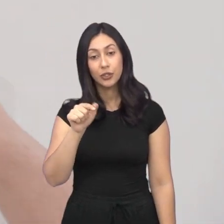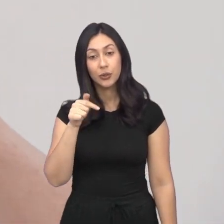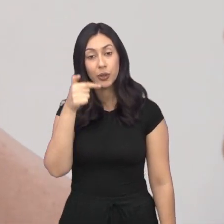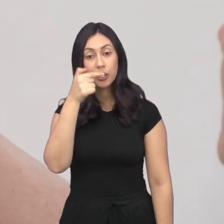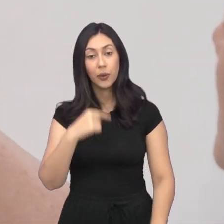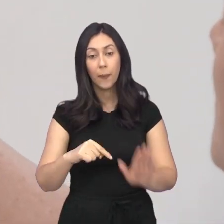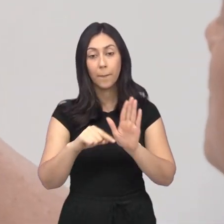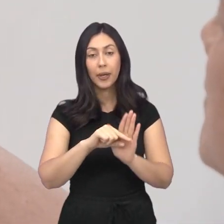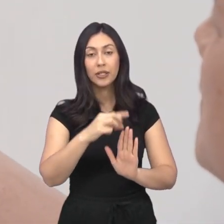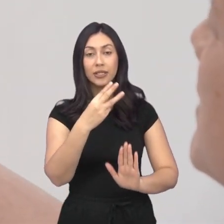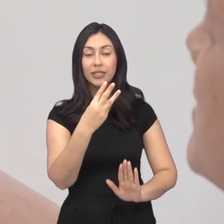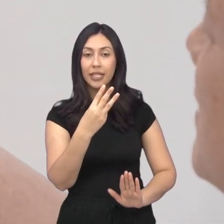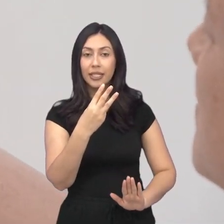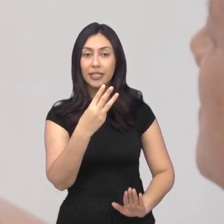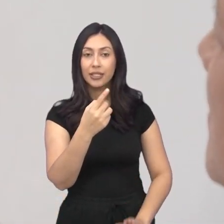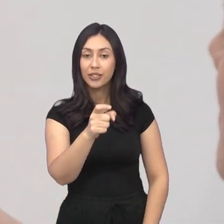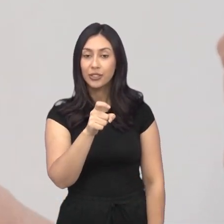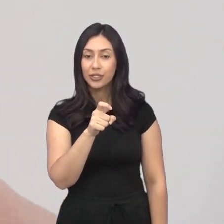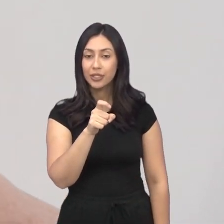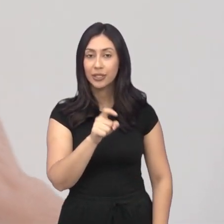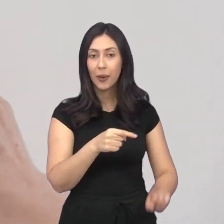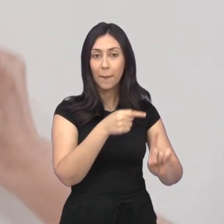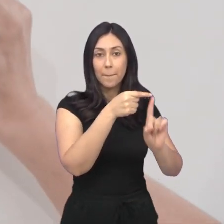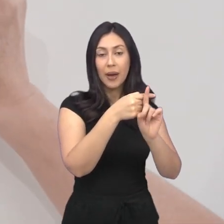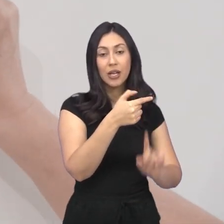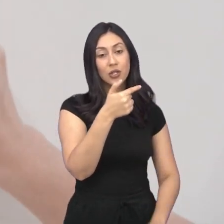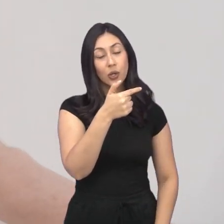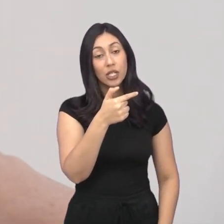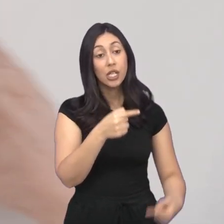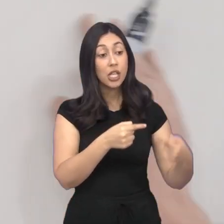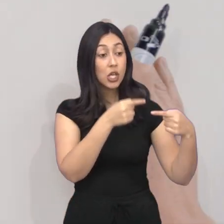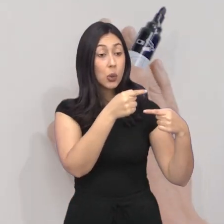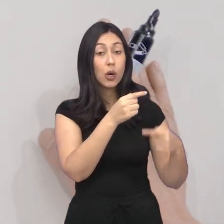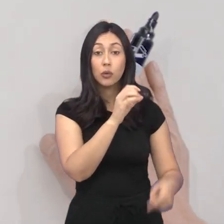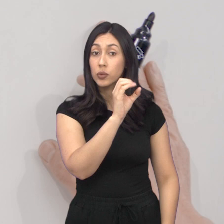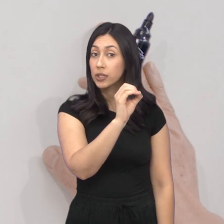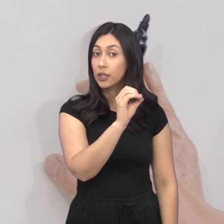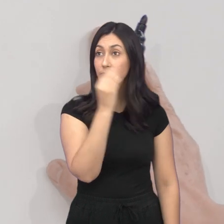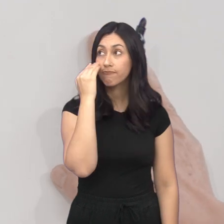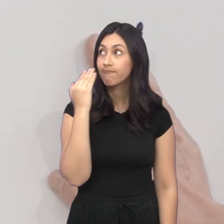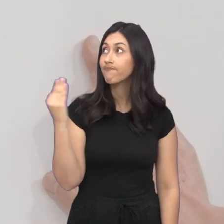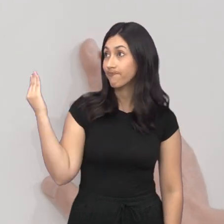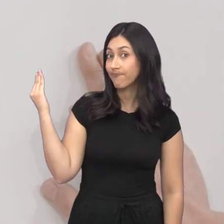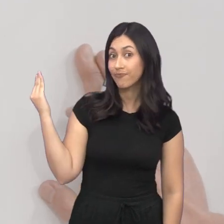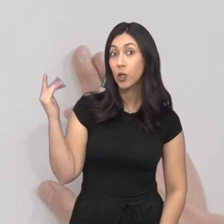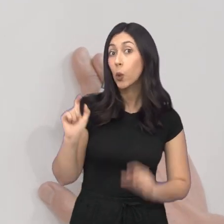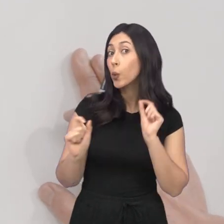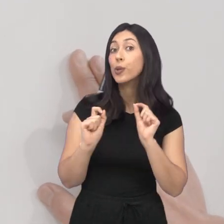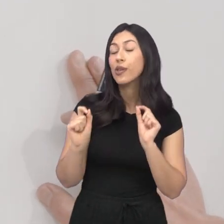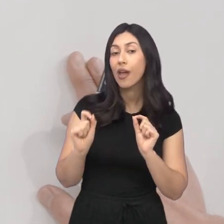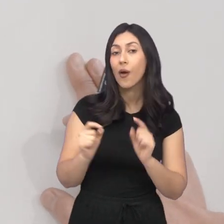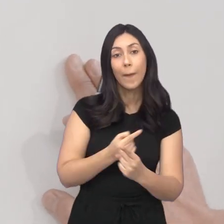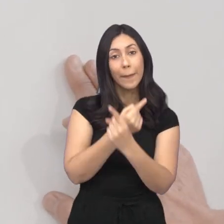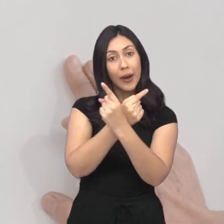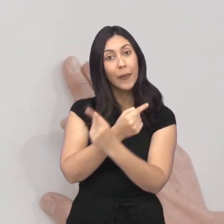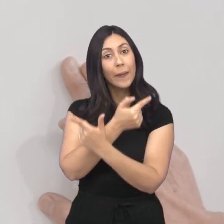2, e a função vai ser zero. Isso aqui é uma equação do segundo grau, certo?